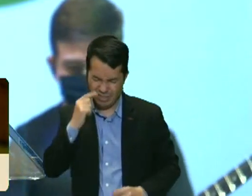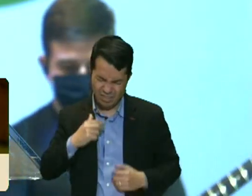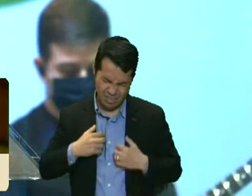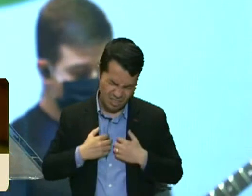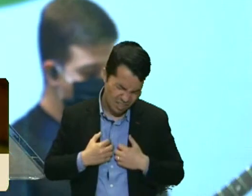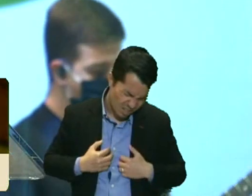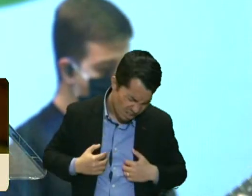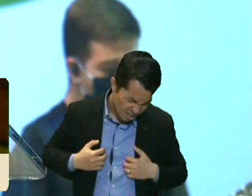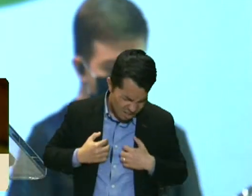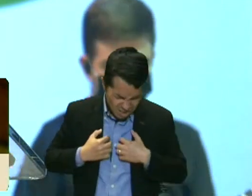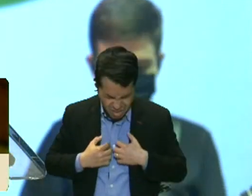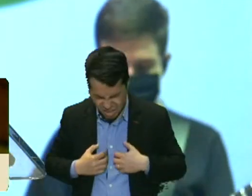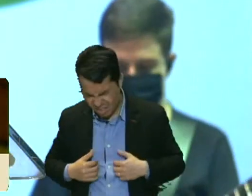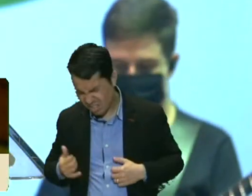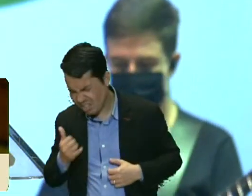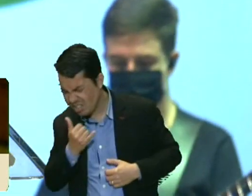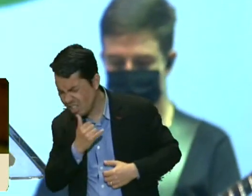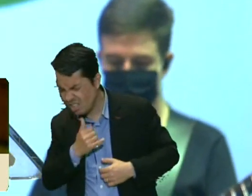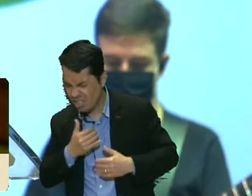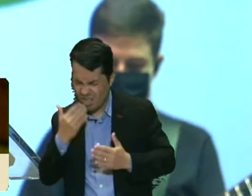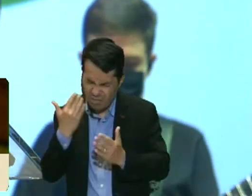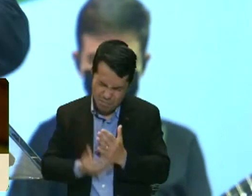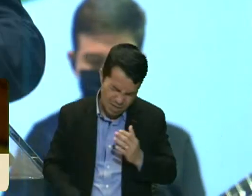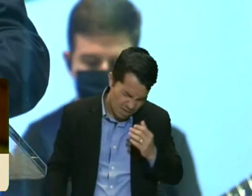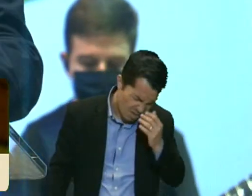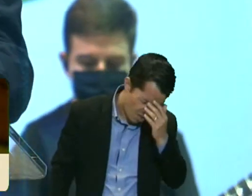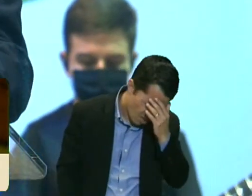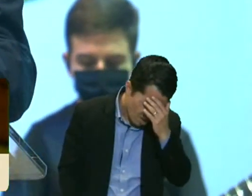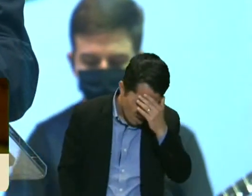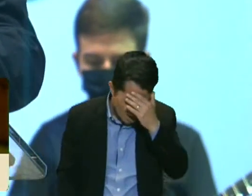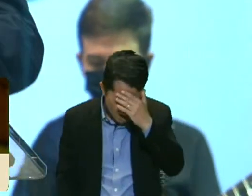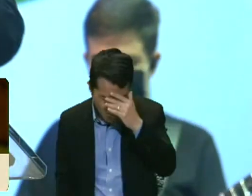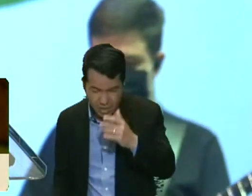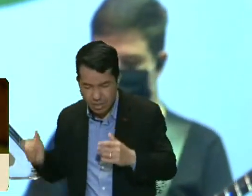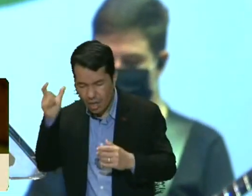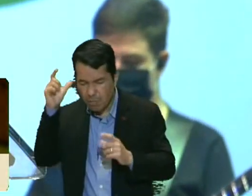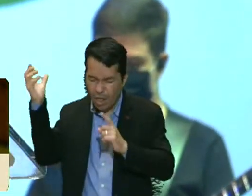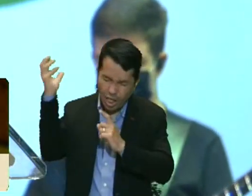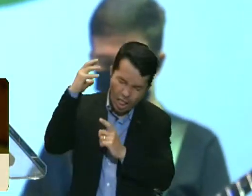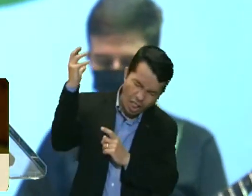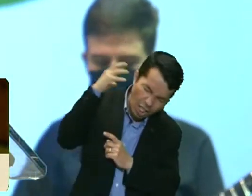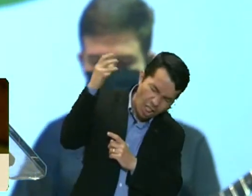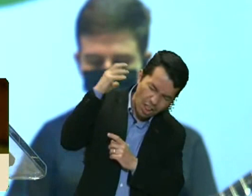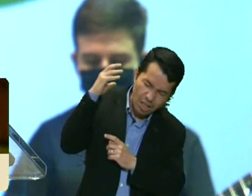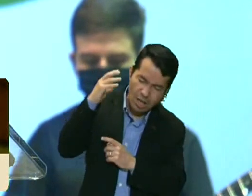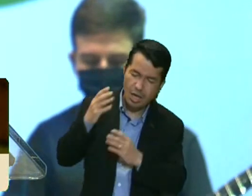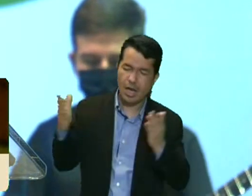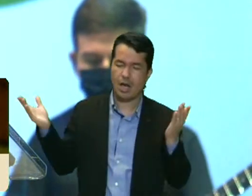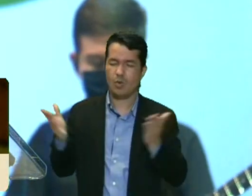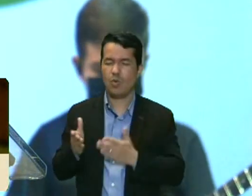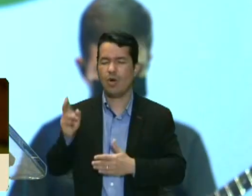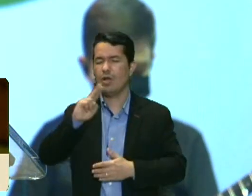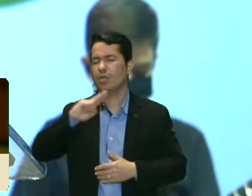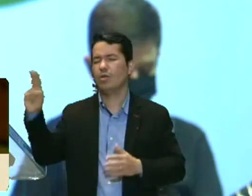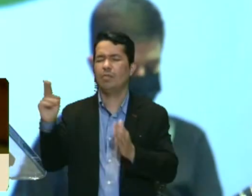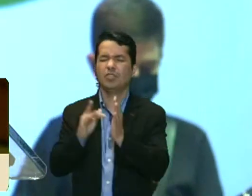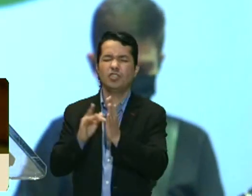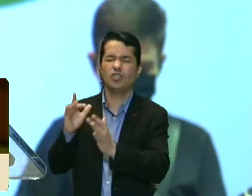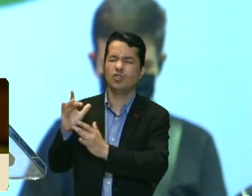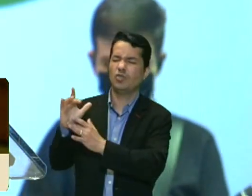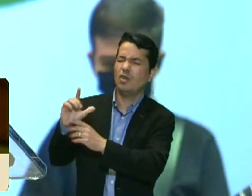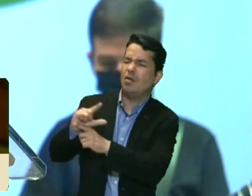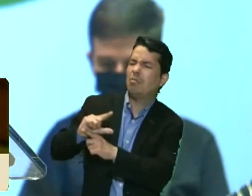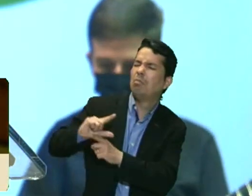nós repreendemos pelo poder que há no sangue de Jesus. E que a voz que eles possam ouvir é do Teu